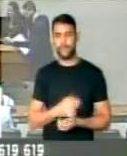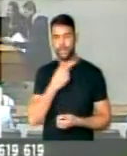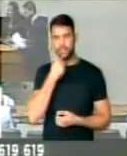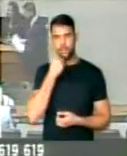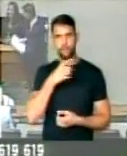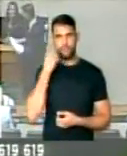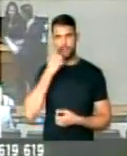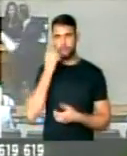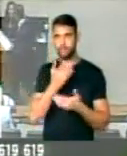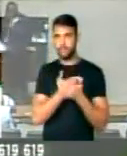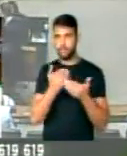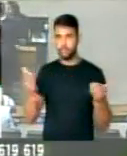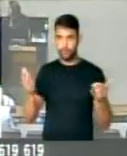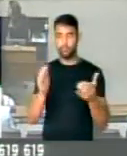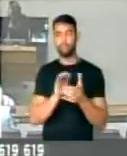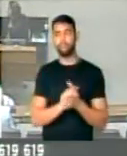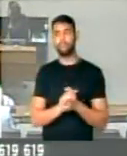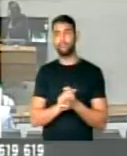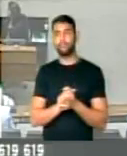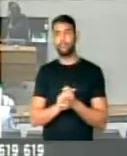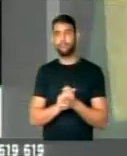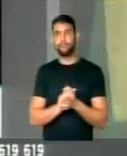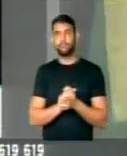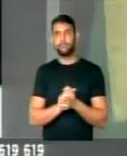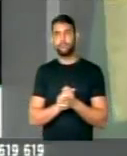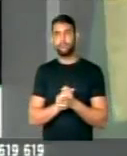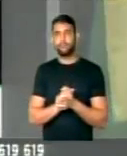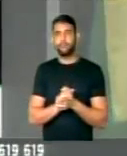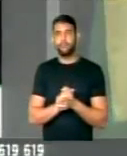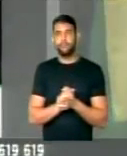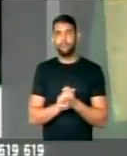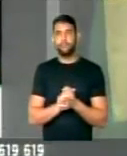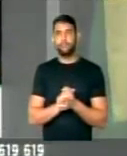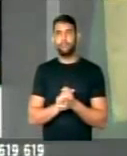senhores deputados e deputadas,